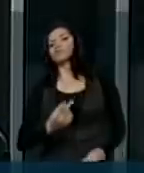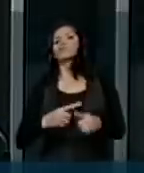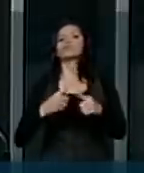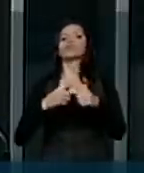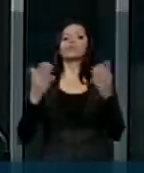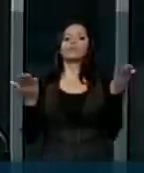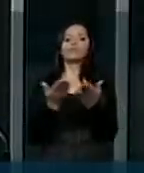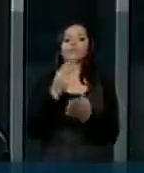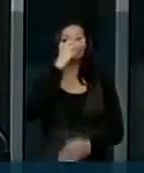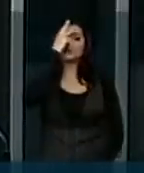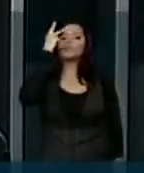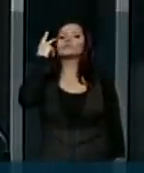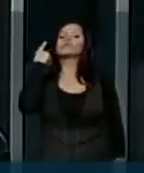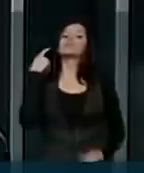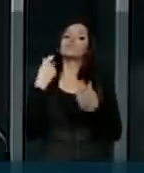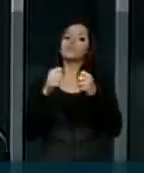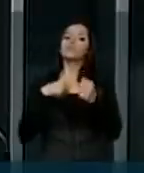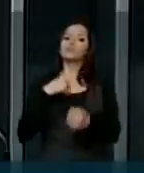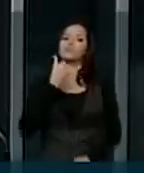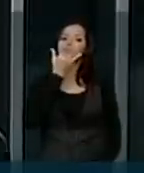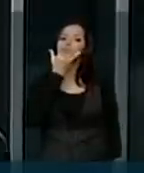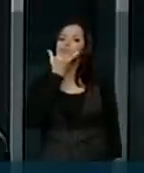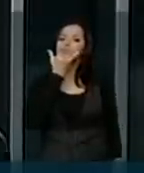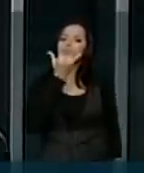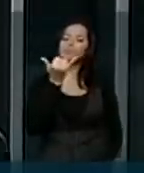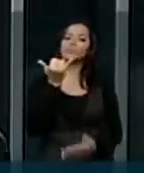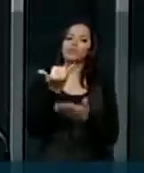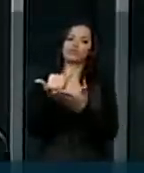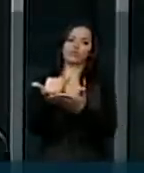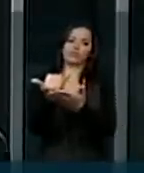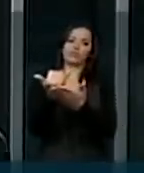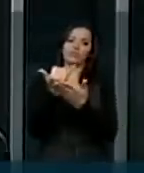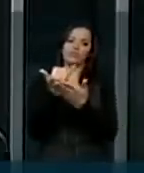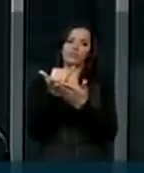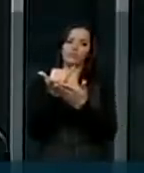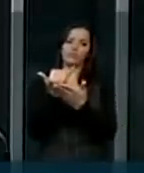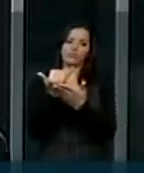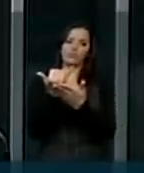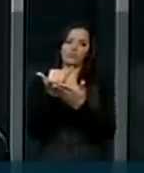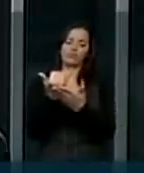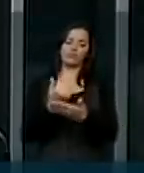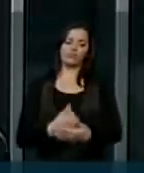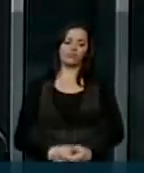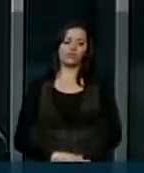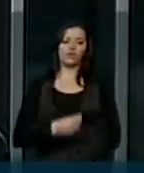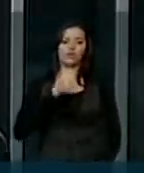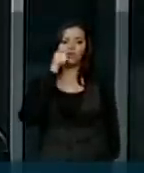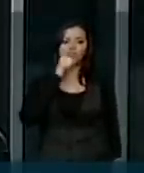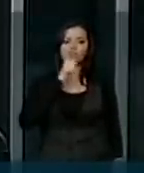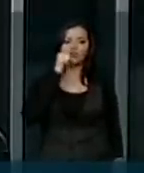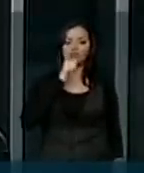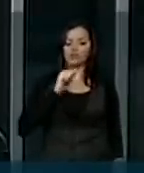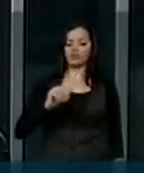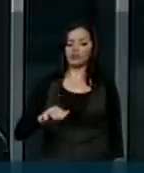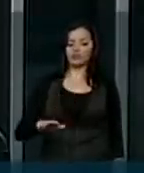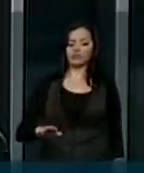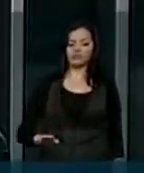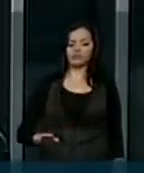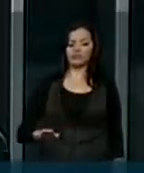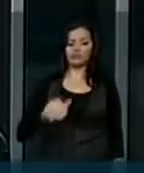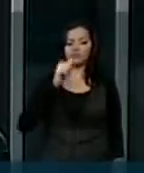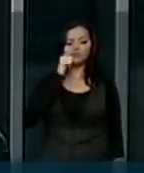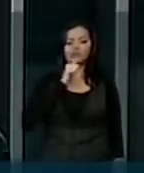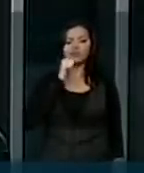um pedido de perdão. Eu me refiro a uma menina, a